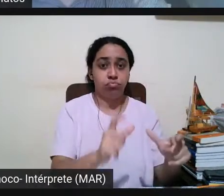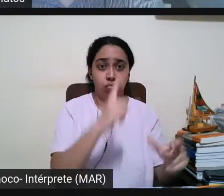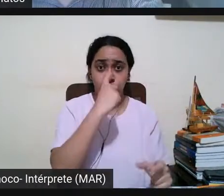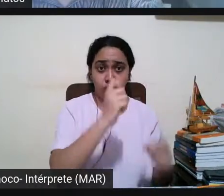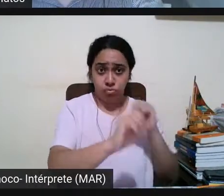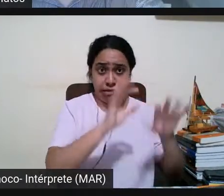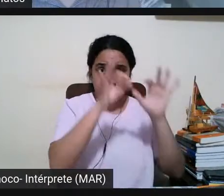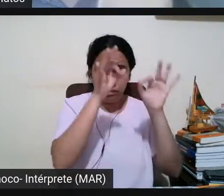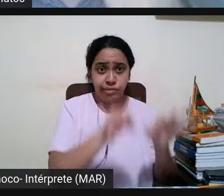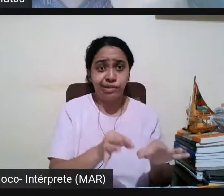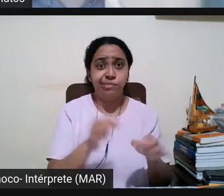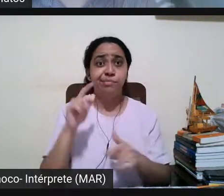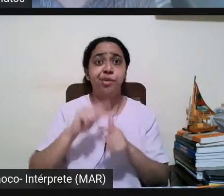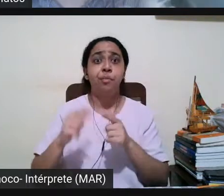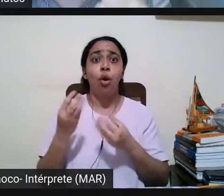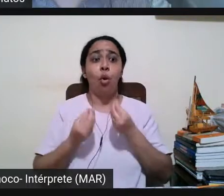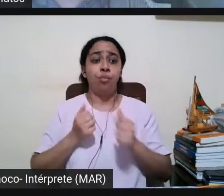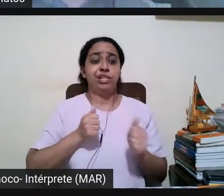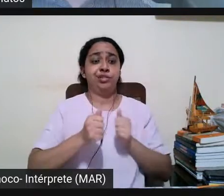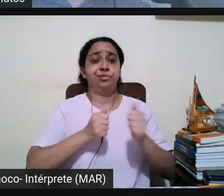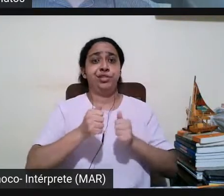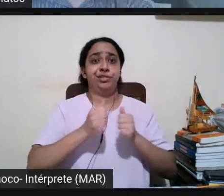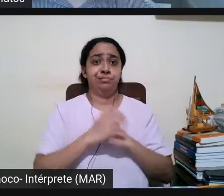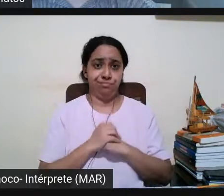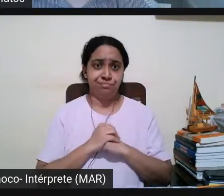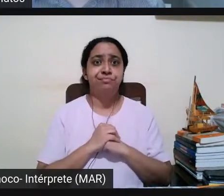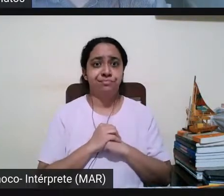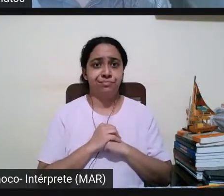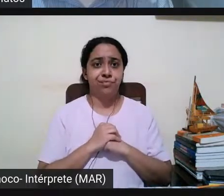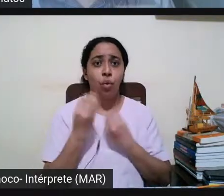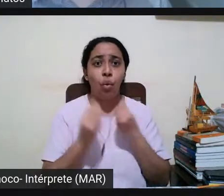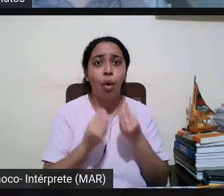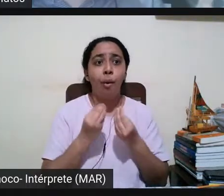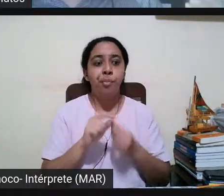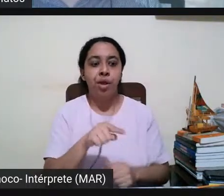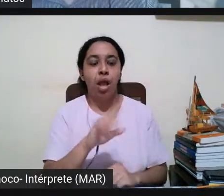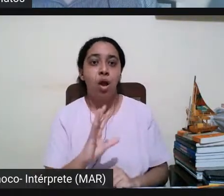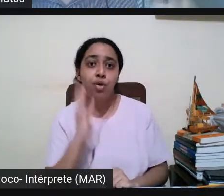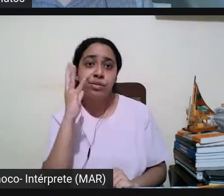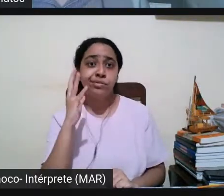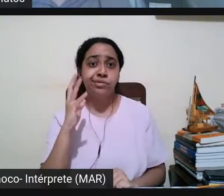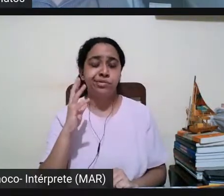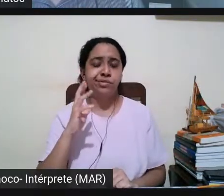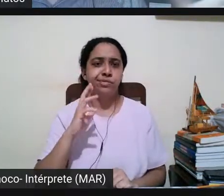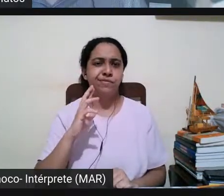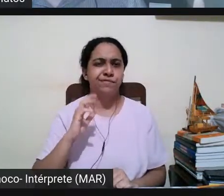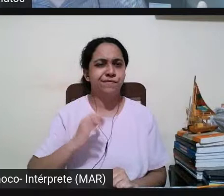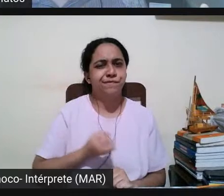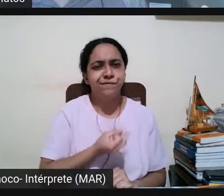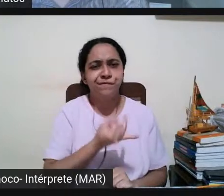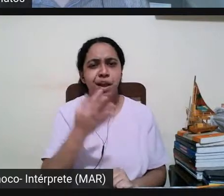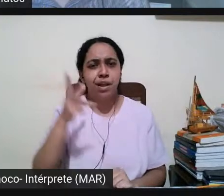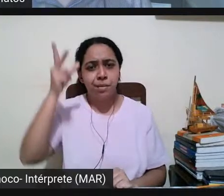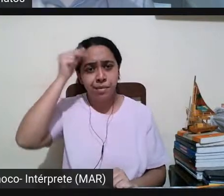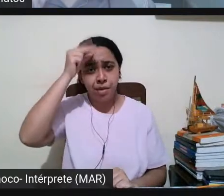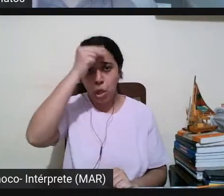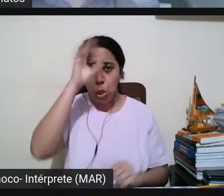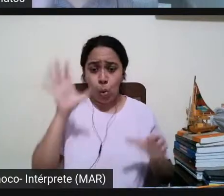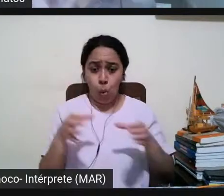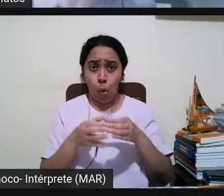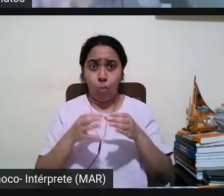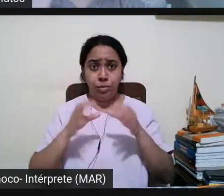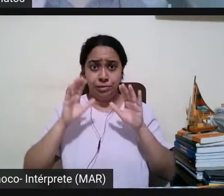problema tá em operar tá em colocar o Aterro para rodar porque várias prefeituras não têm que piteco especializada